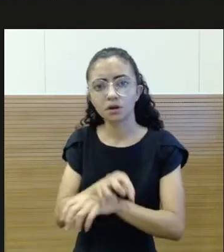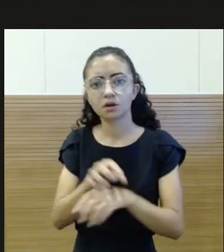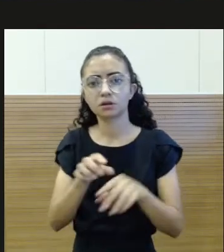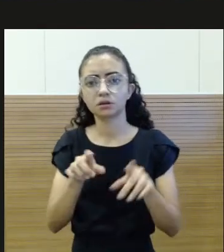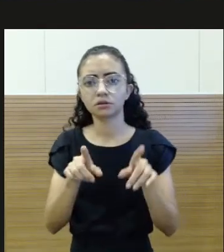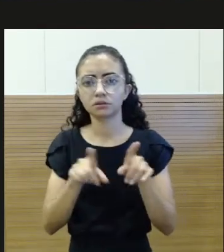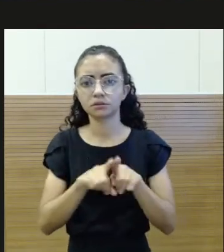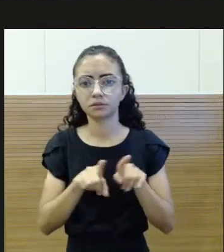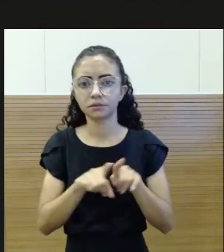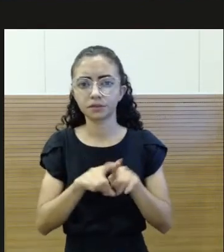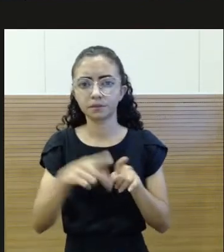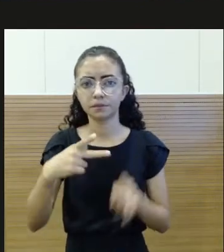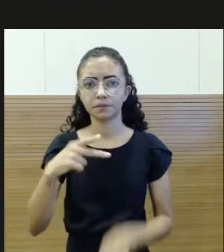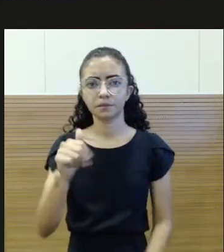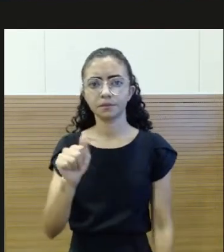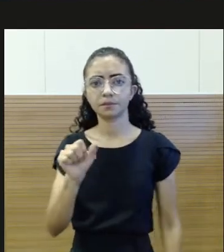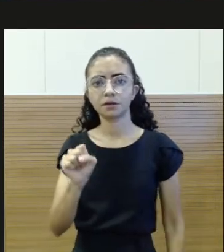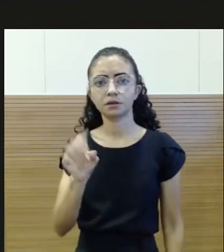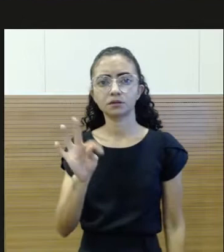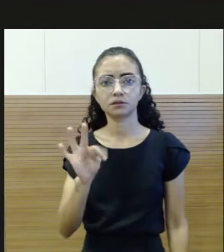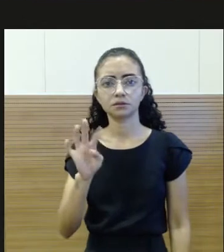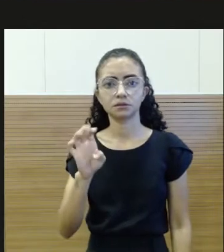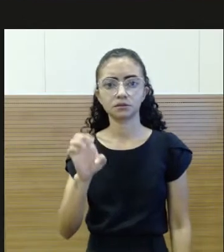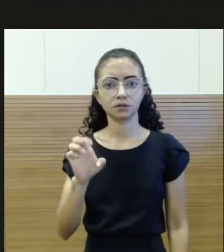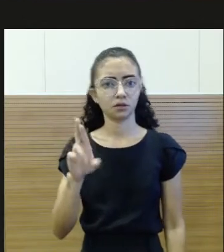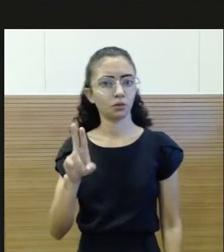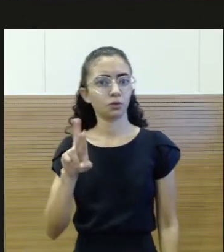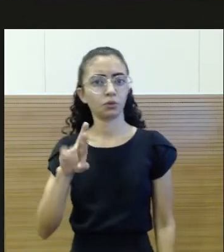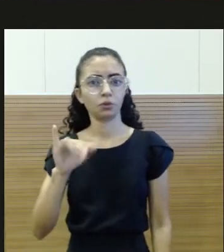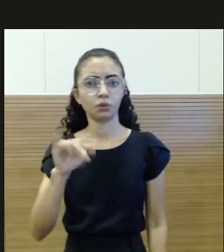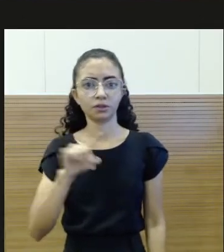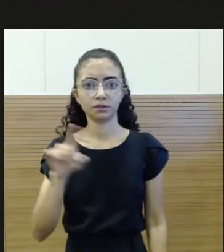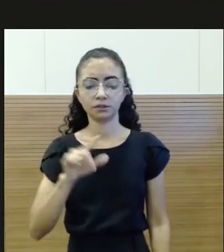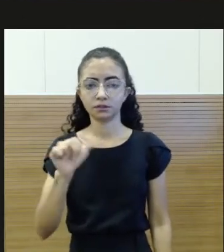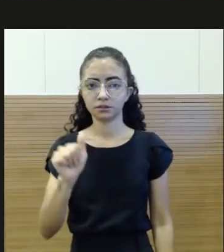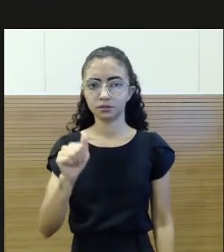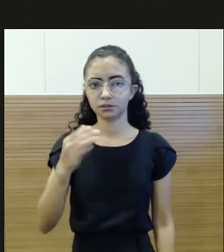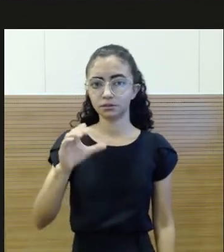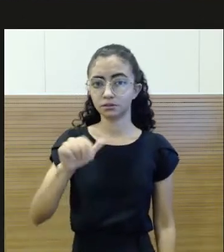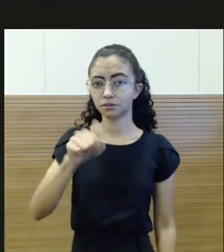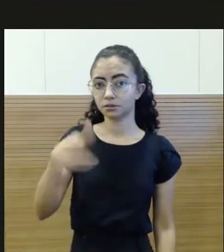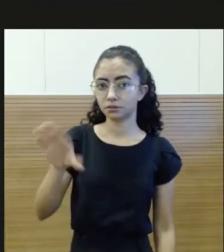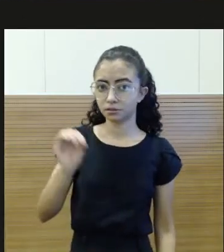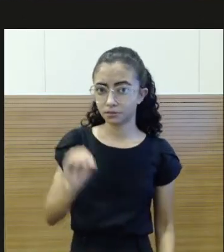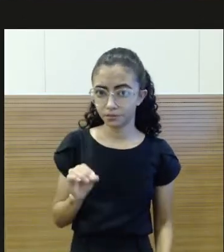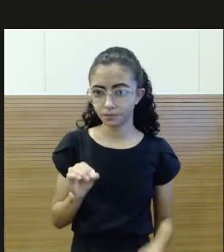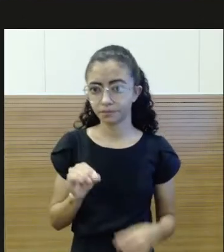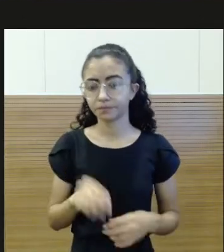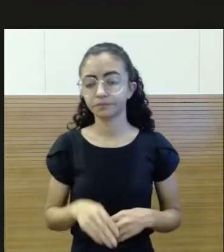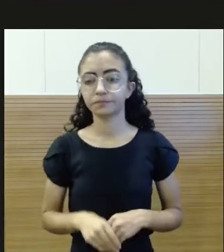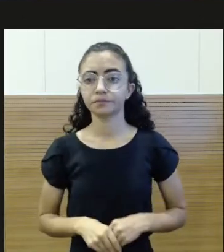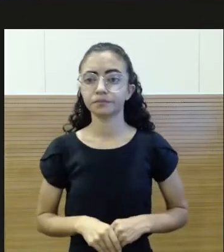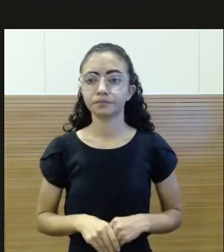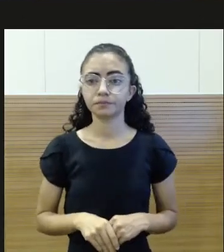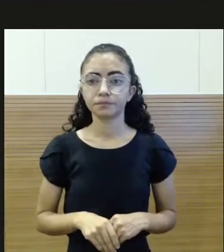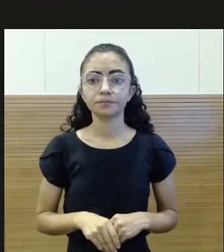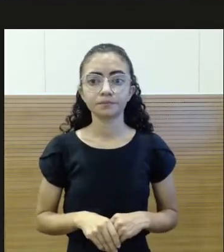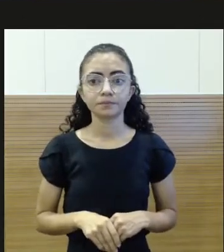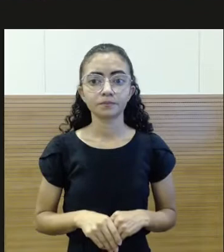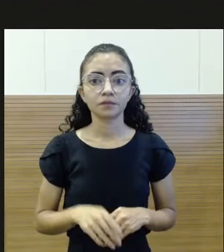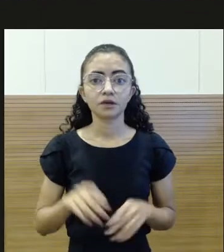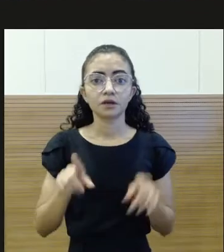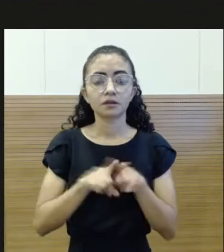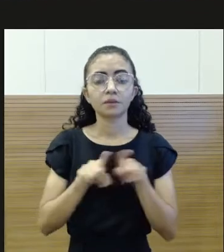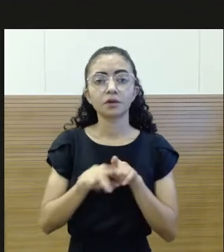fermentação, pasteurização, moagem, não é? Centrifugação, no caso dos ingredientes culinários, uso de sal